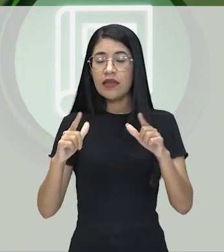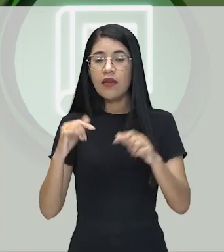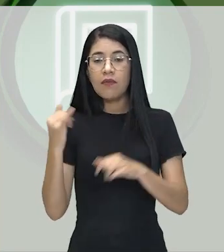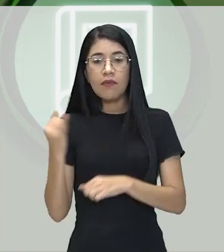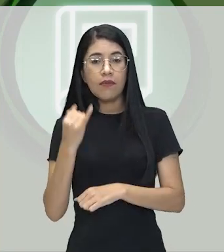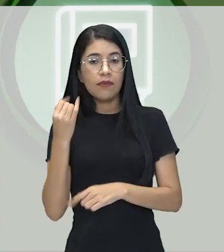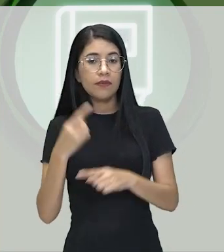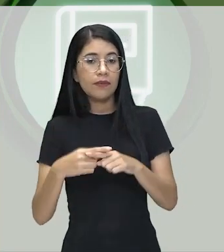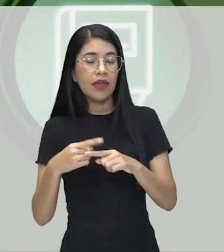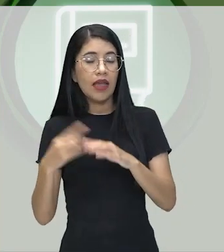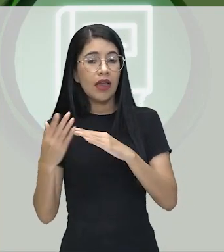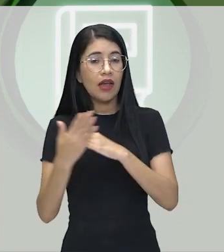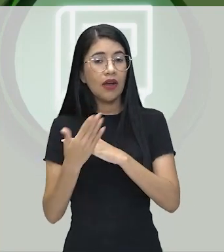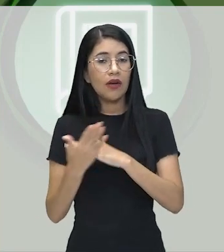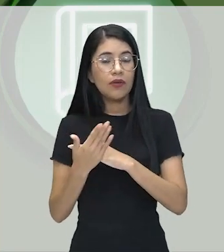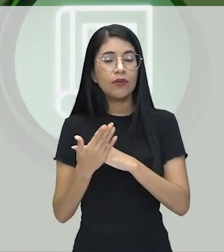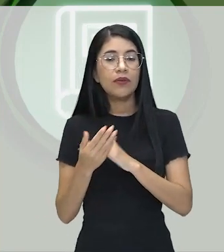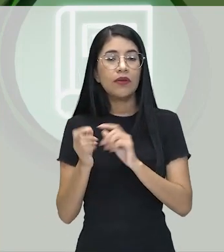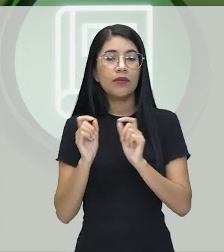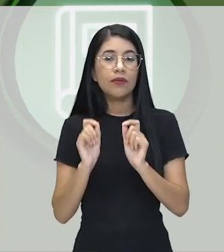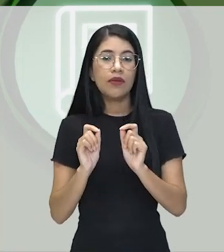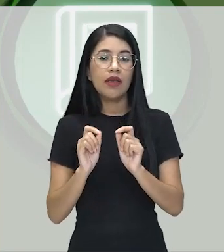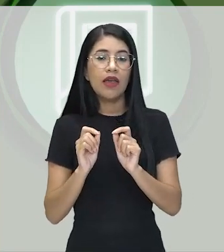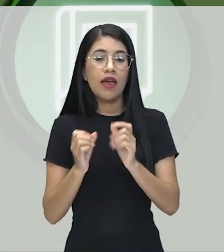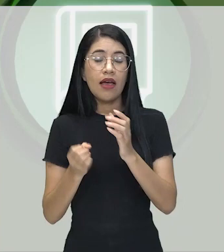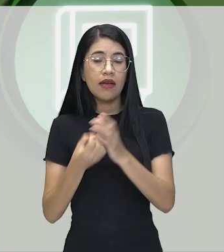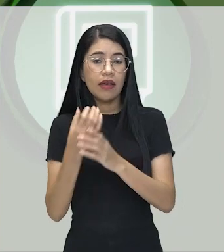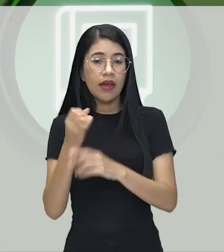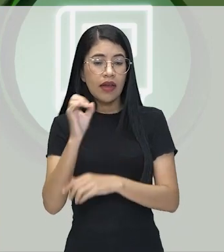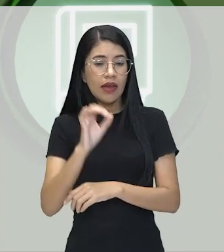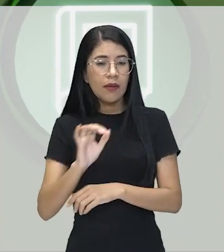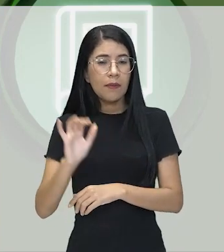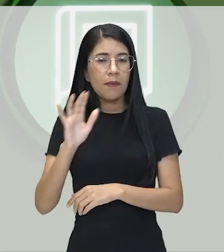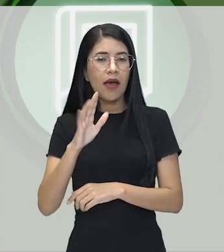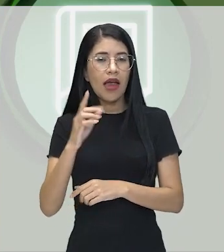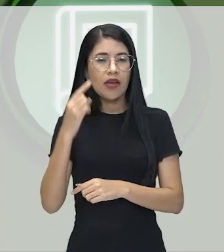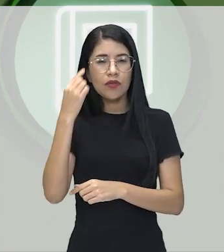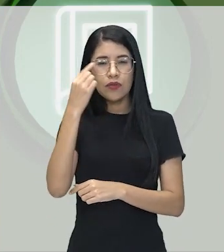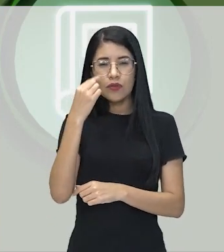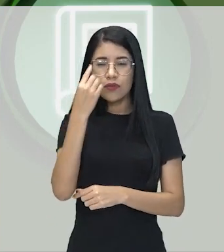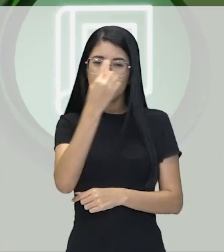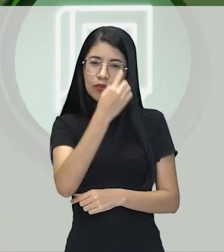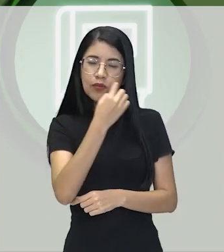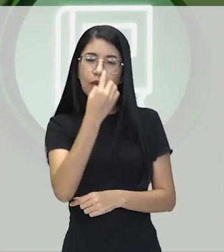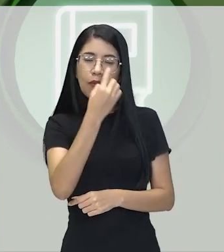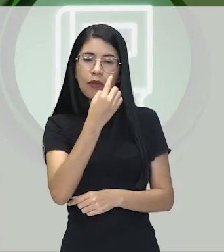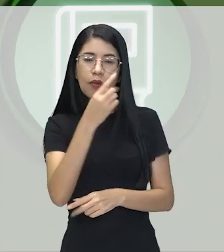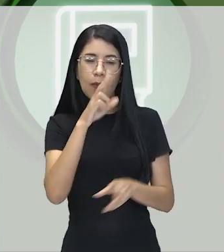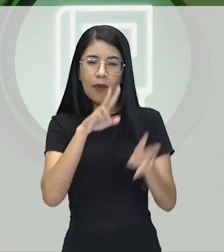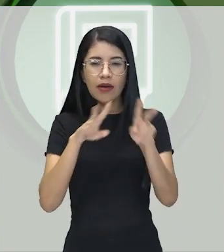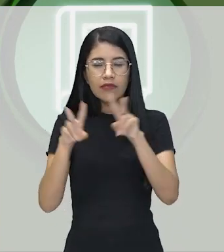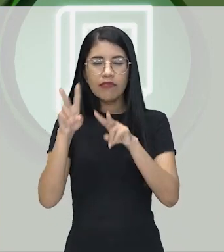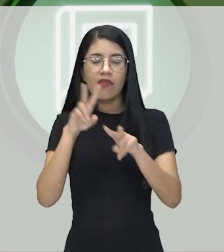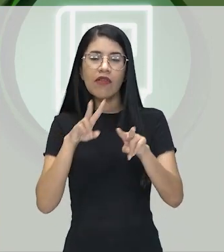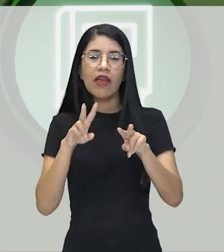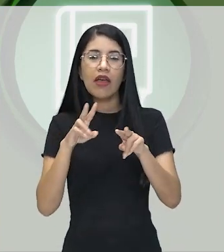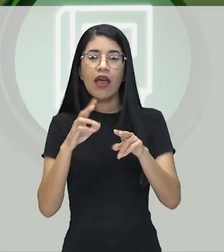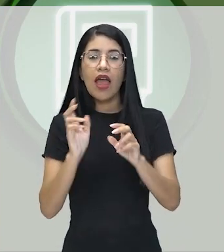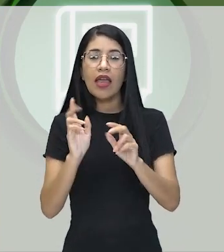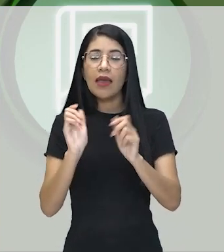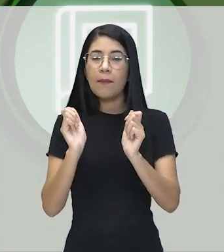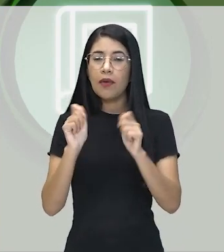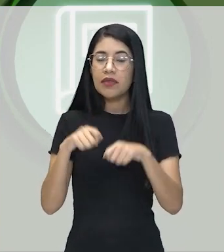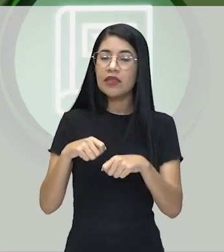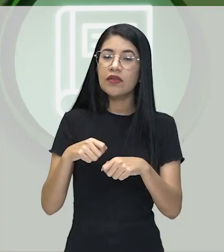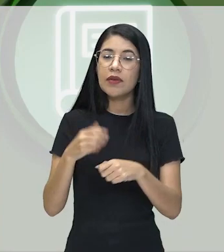nos auxiliar na formação de imagens no nosso olho, na nossa visão. Porque com isso, nós